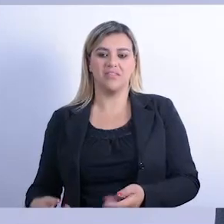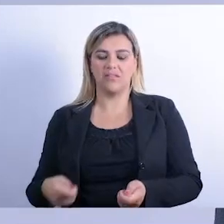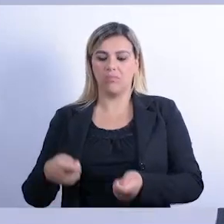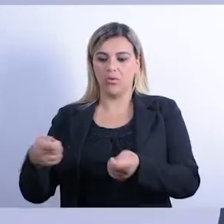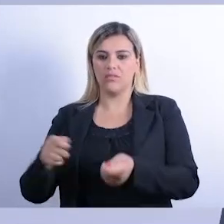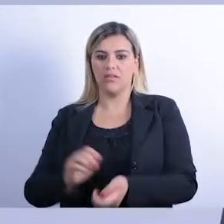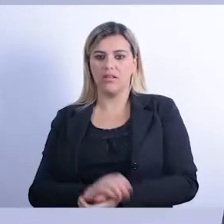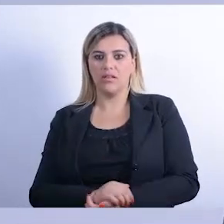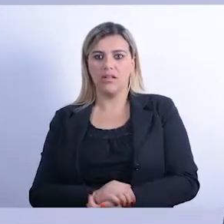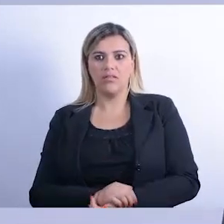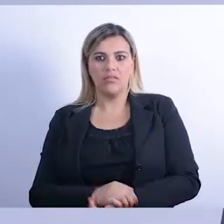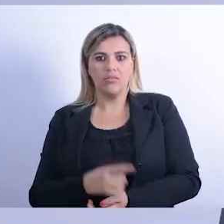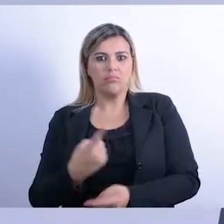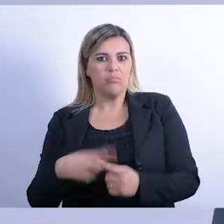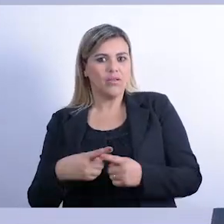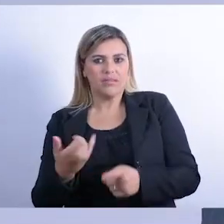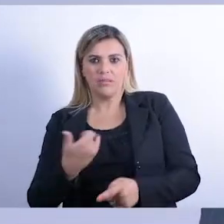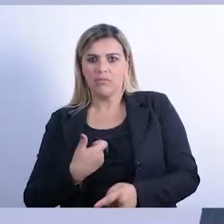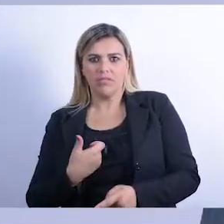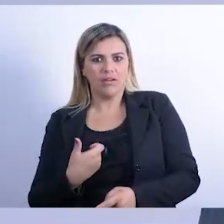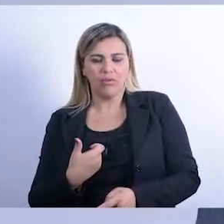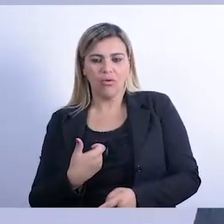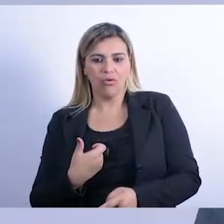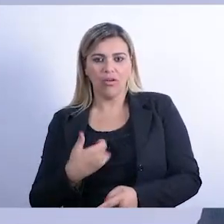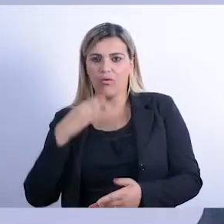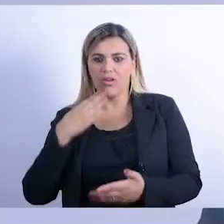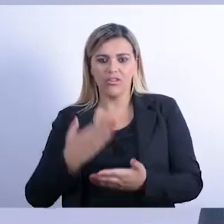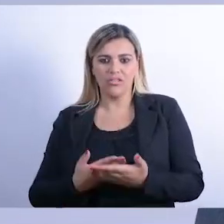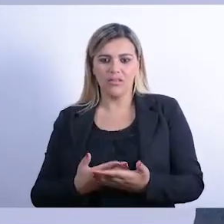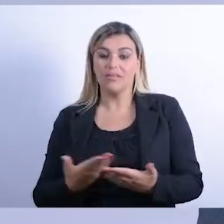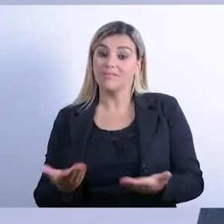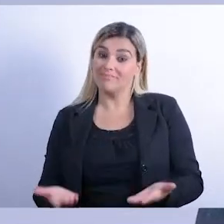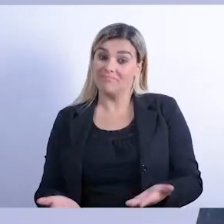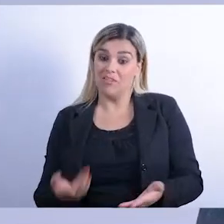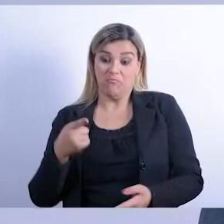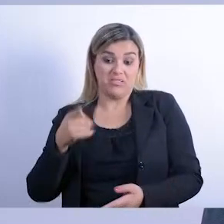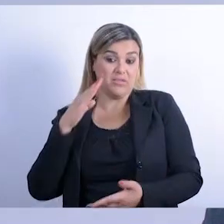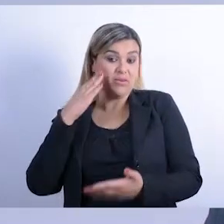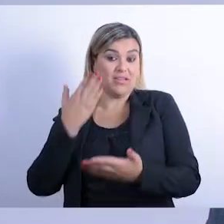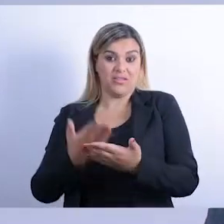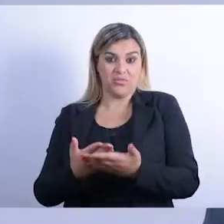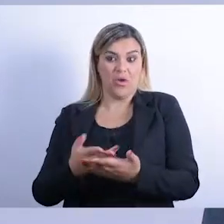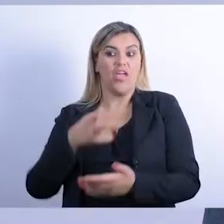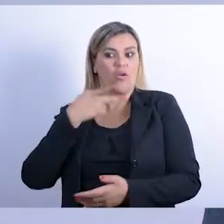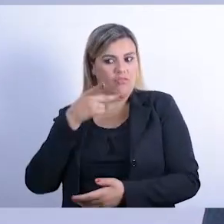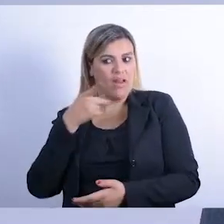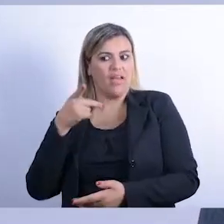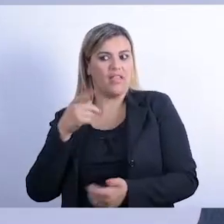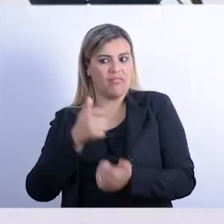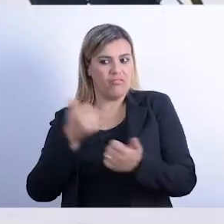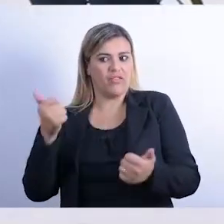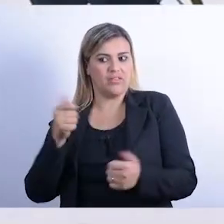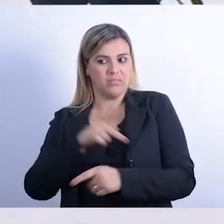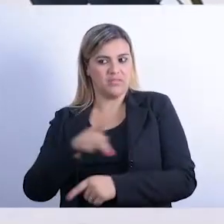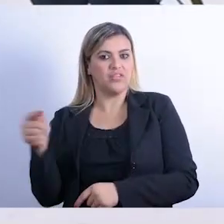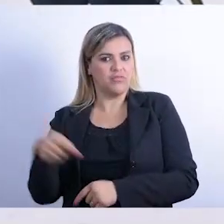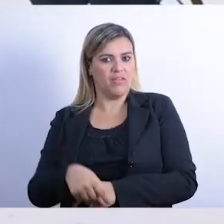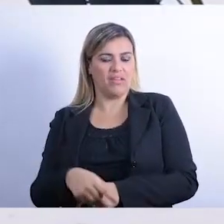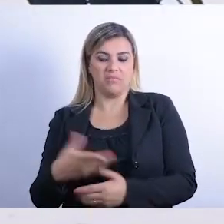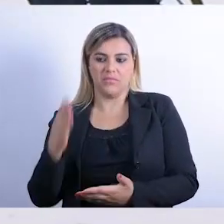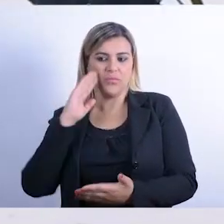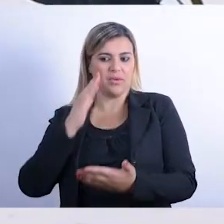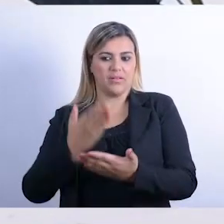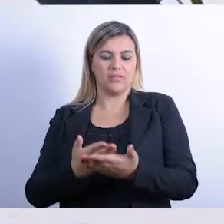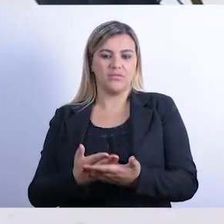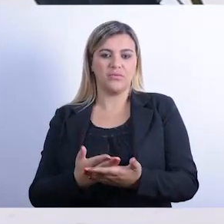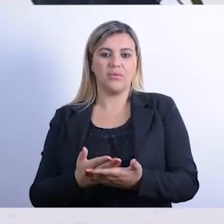gabinete lá. O cara ficou doido, mas por que você não me falou isso? Eu vim cá e te falei que ele vinha. Hein? Falei que ele vinha. Está